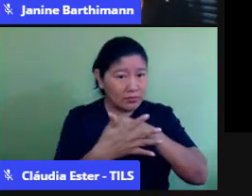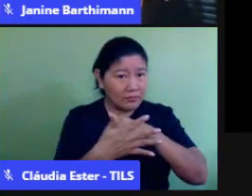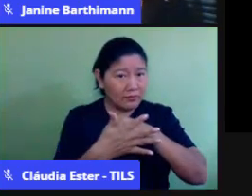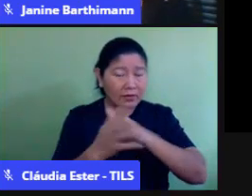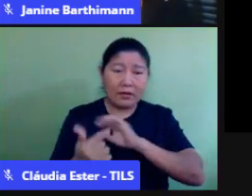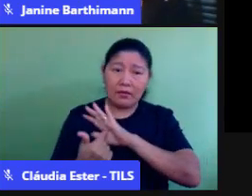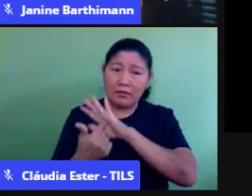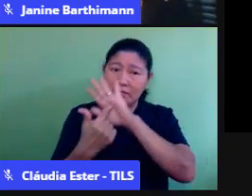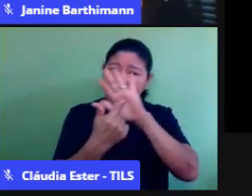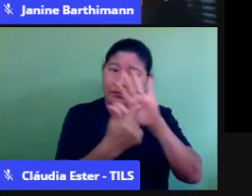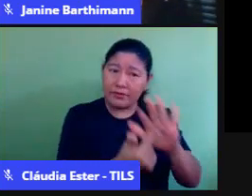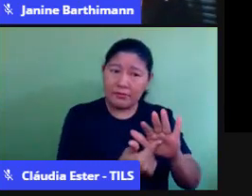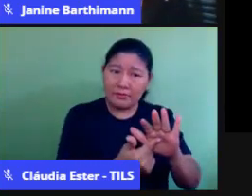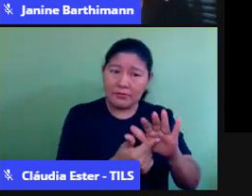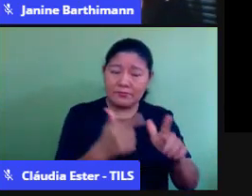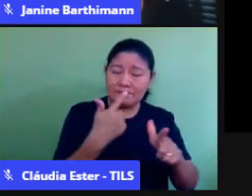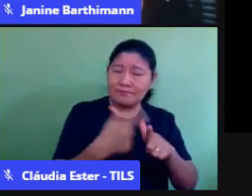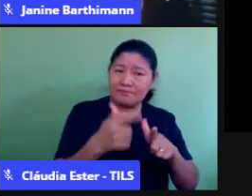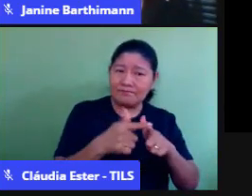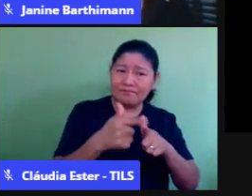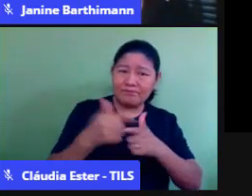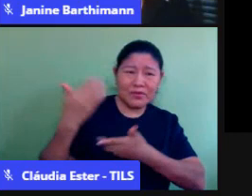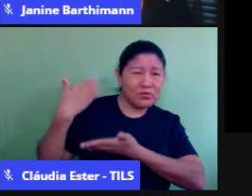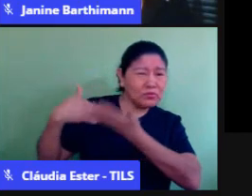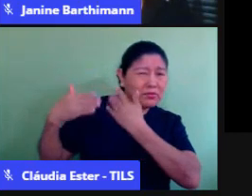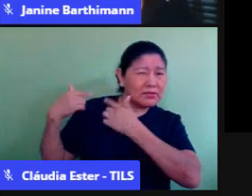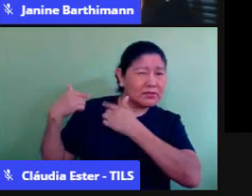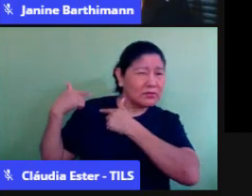40 anos. E isso